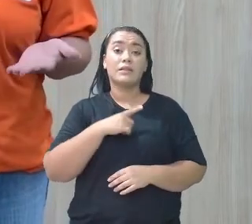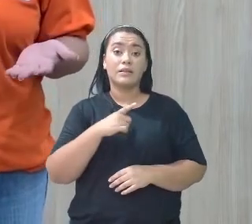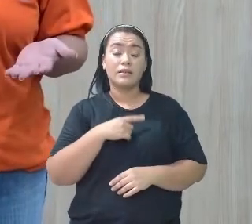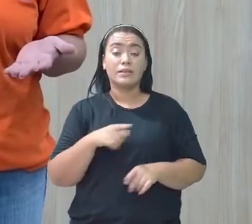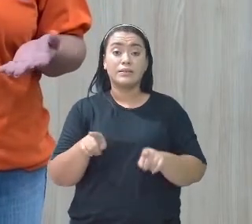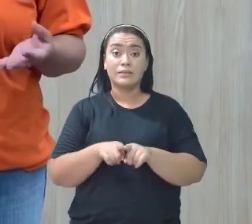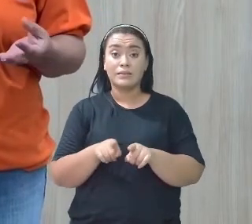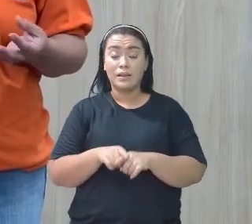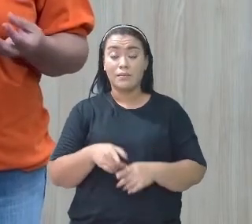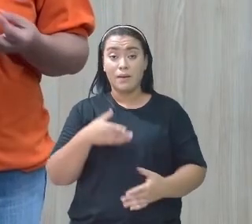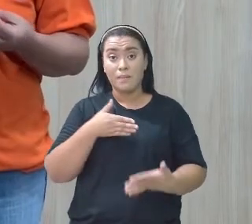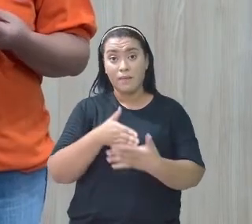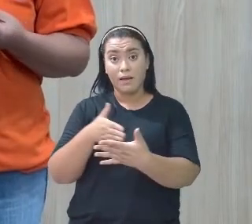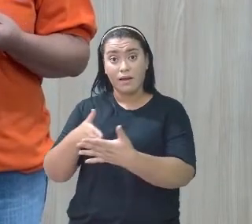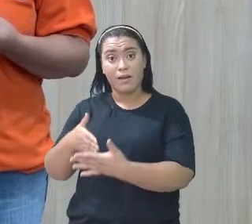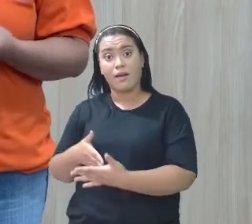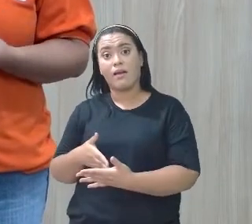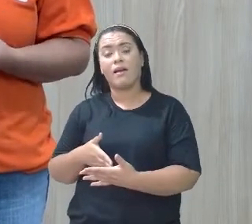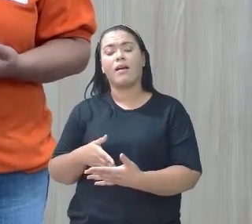atitudinais, as barreiras